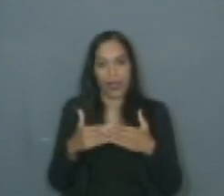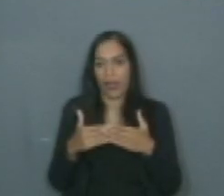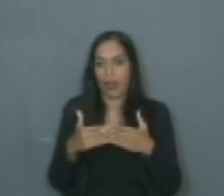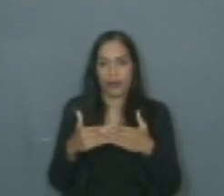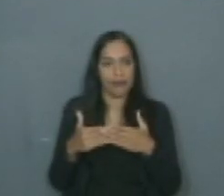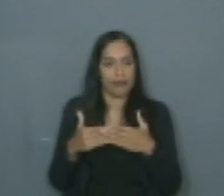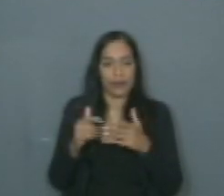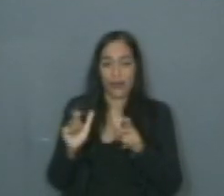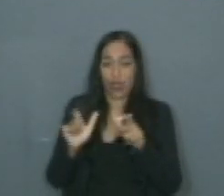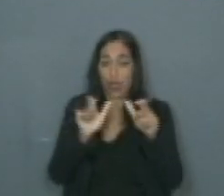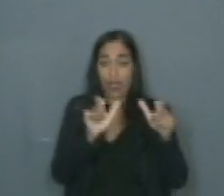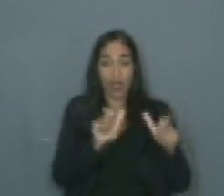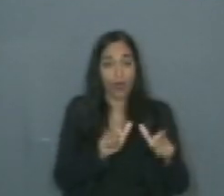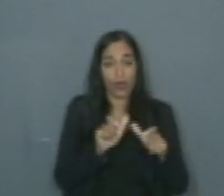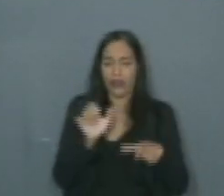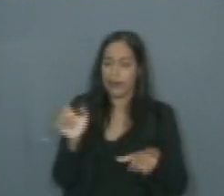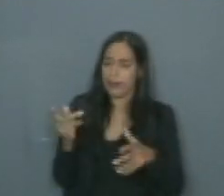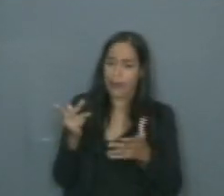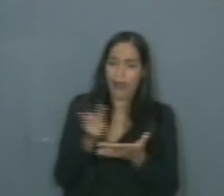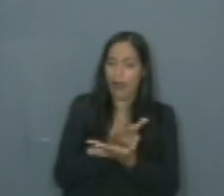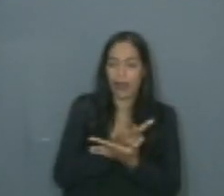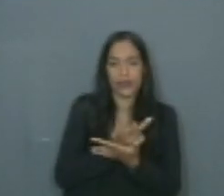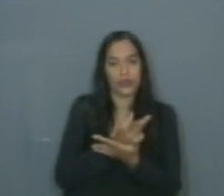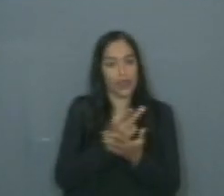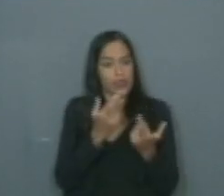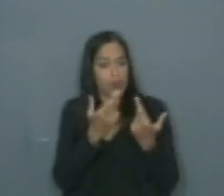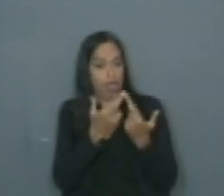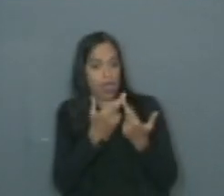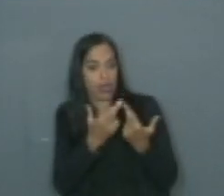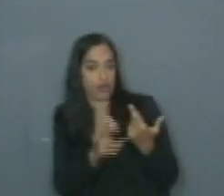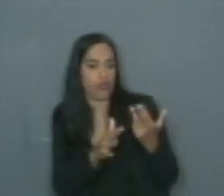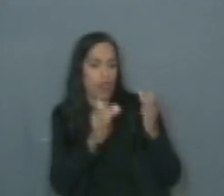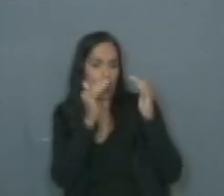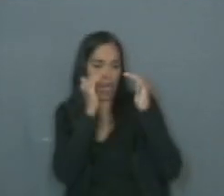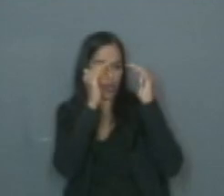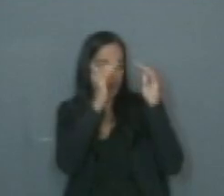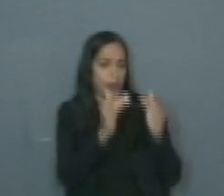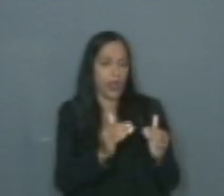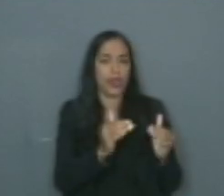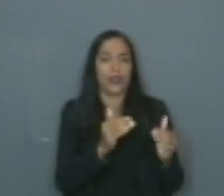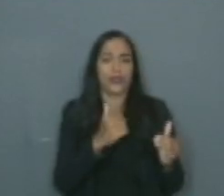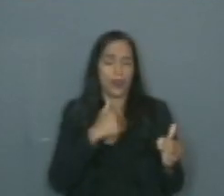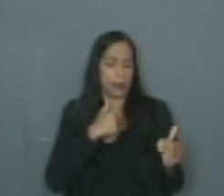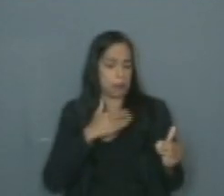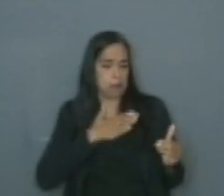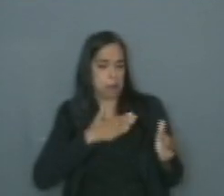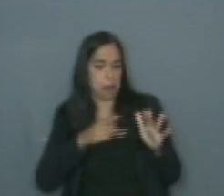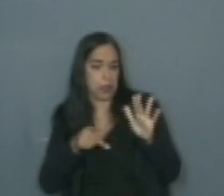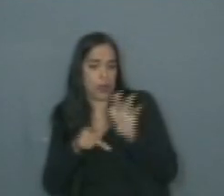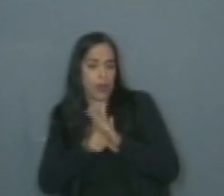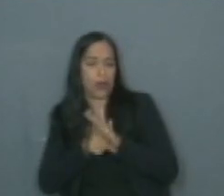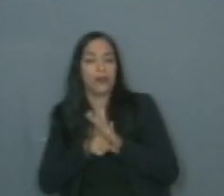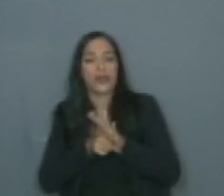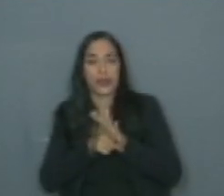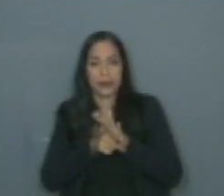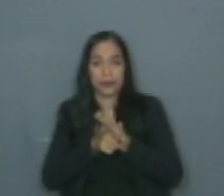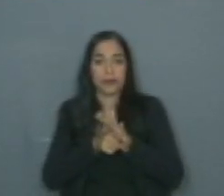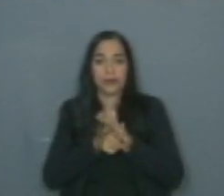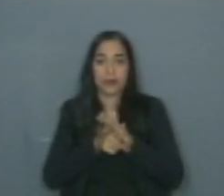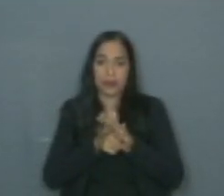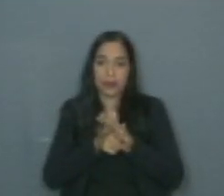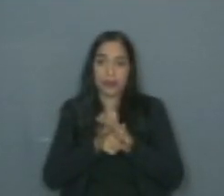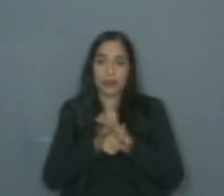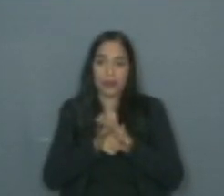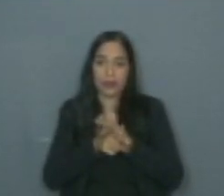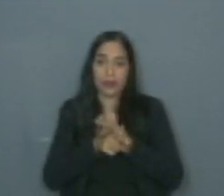está errado. Pô, se tu quer ser de uma religião, seja, eu respeito a religião, deixa eu ser da minha. É assim, eu acho que deveria ser